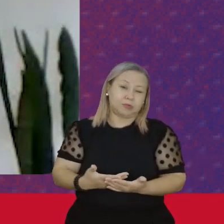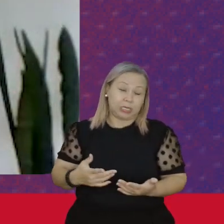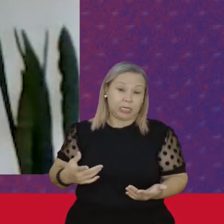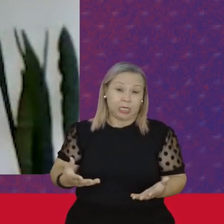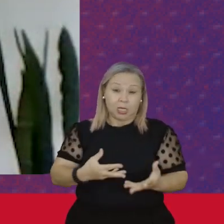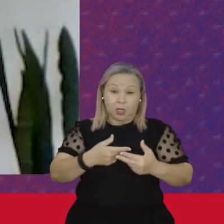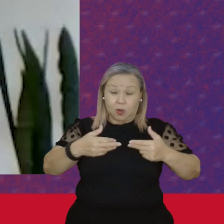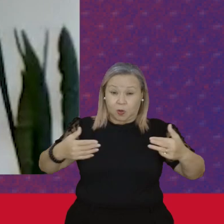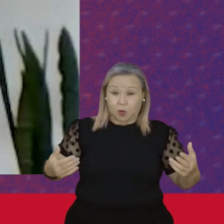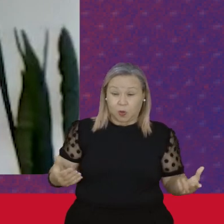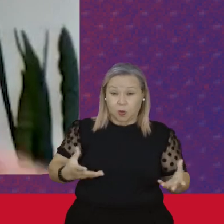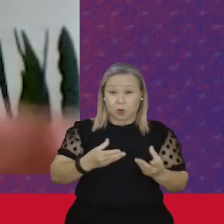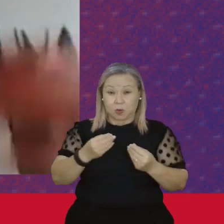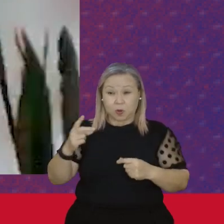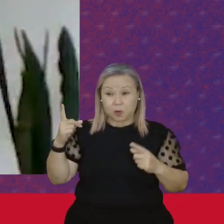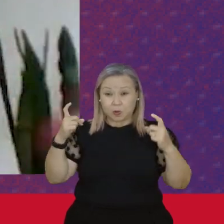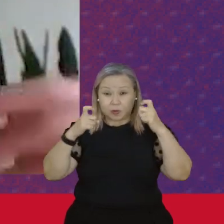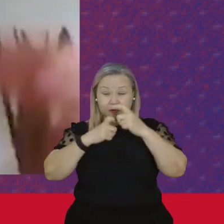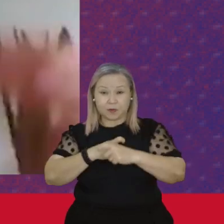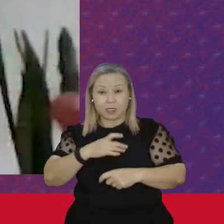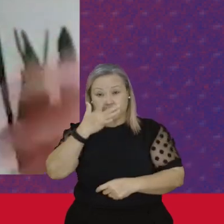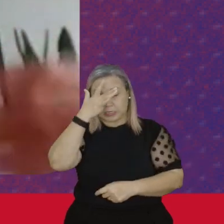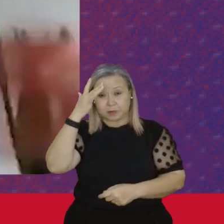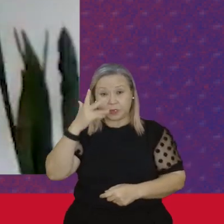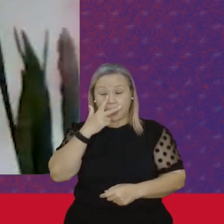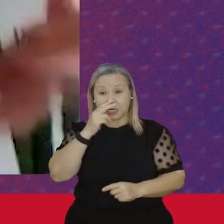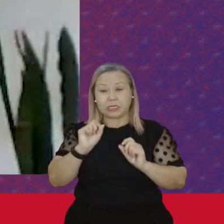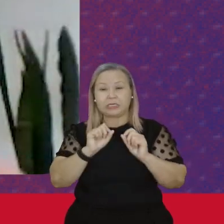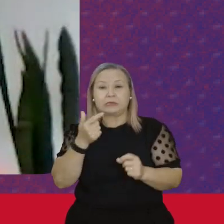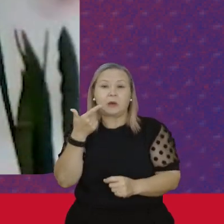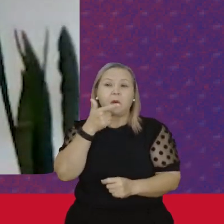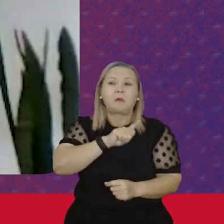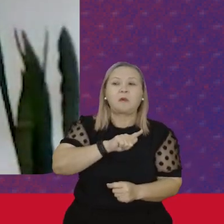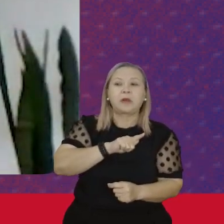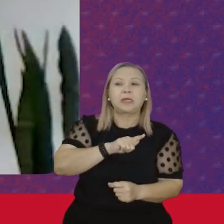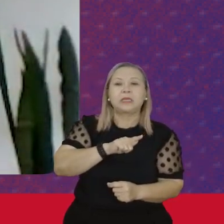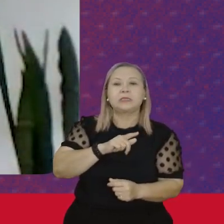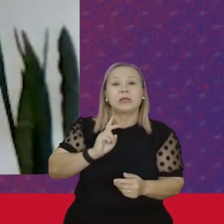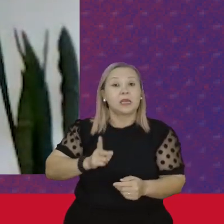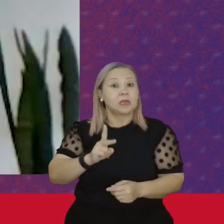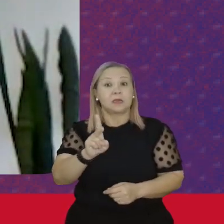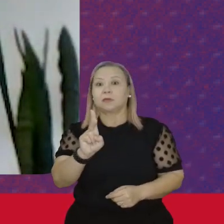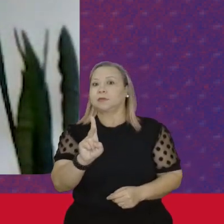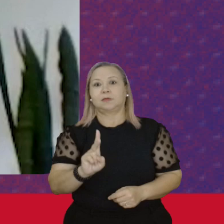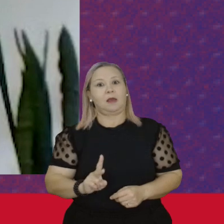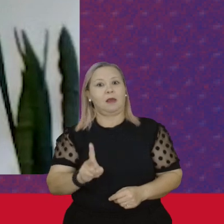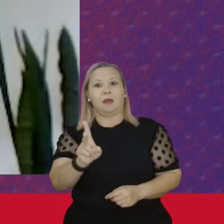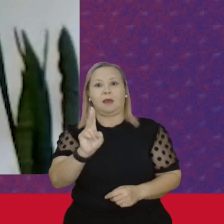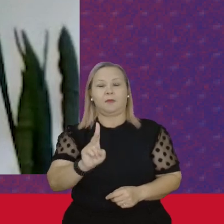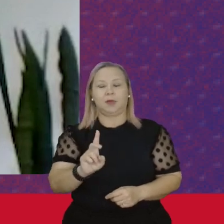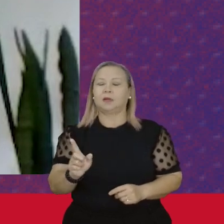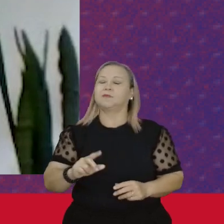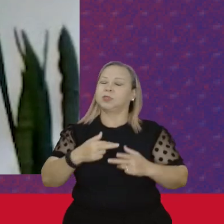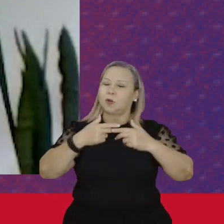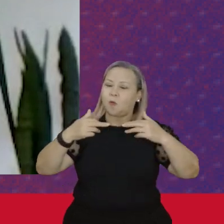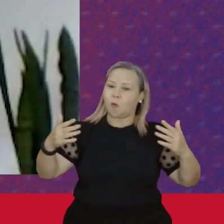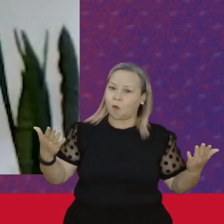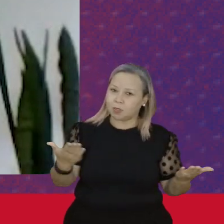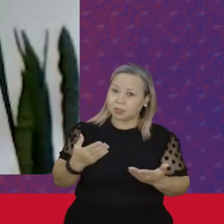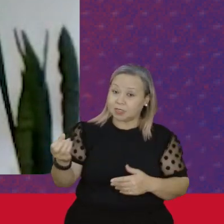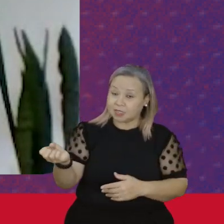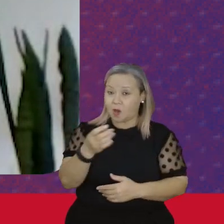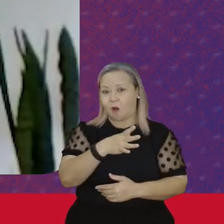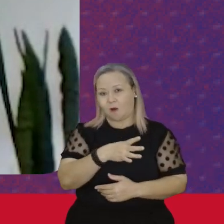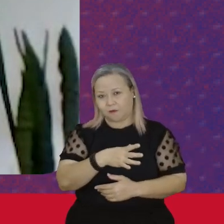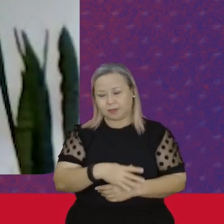né, para as pessoas acham que isso, né, é uma conquista que sempre foi assim, mas são coisas muito recentes. E